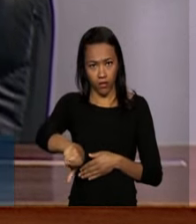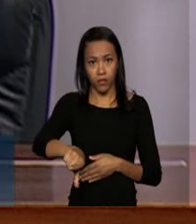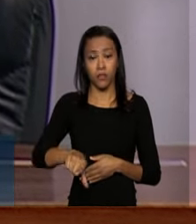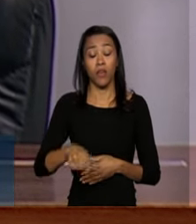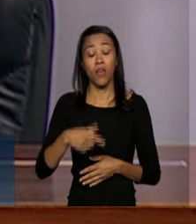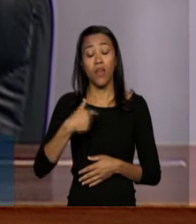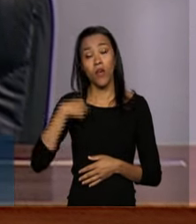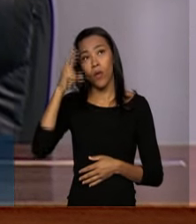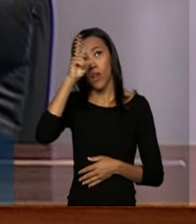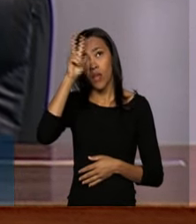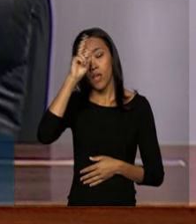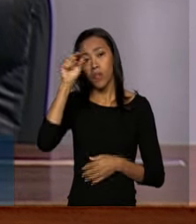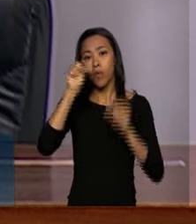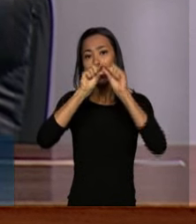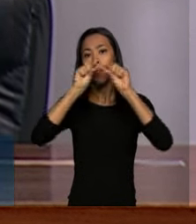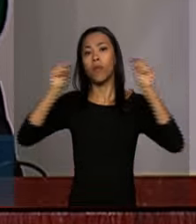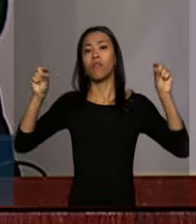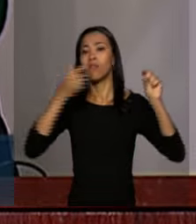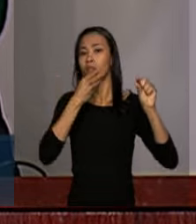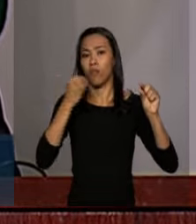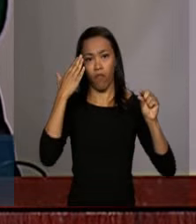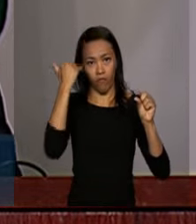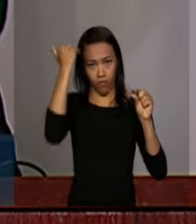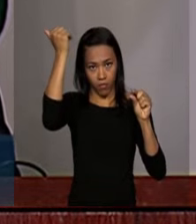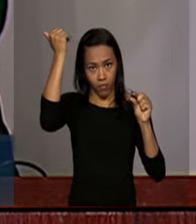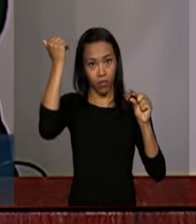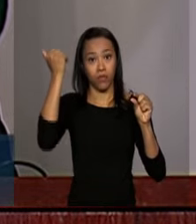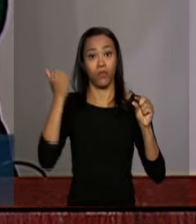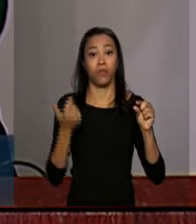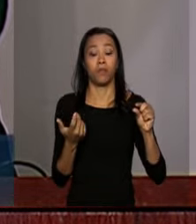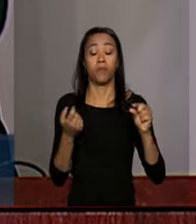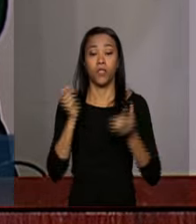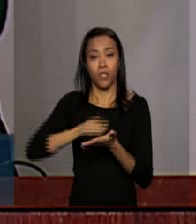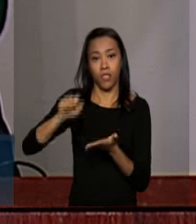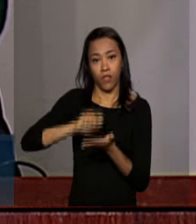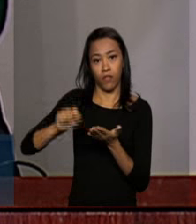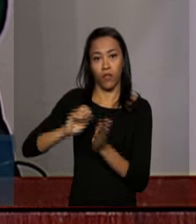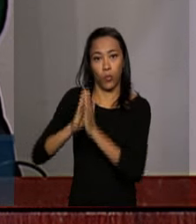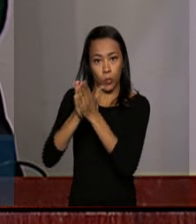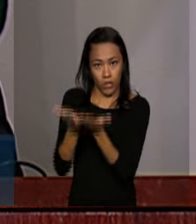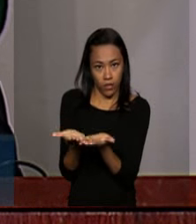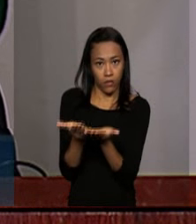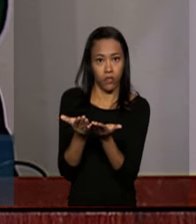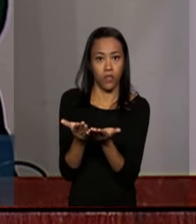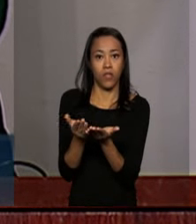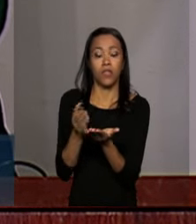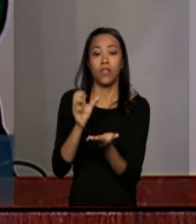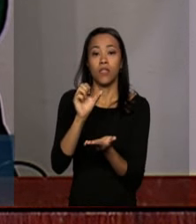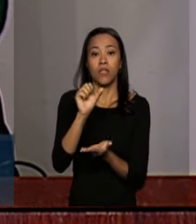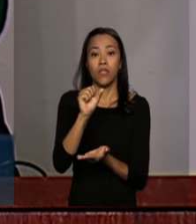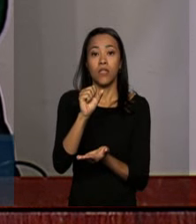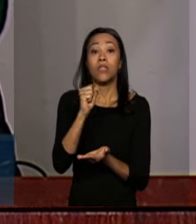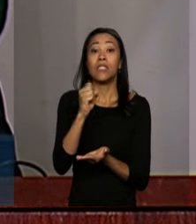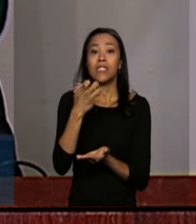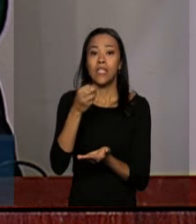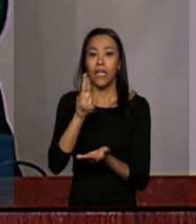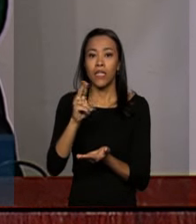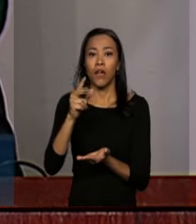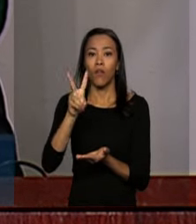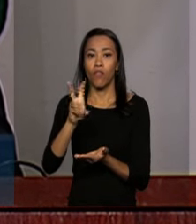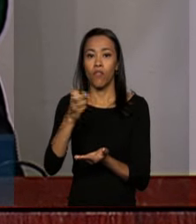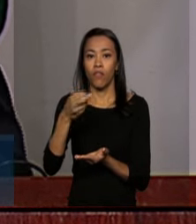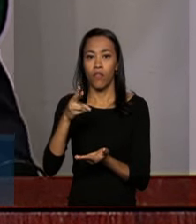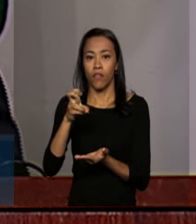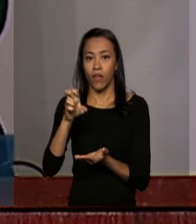faz lembrar as palavras de Riobaldo, personagem de Grande Sertão Veredas. Para quem o real não está nem na